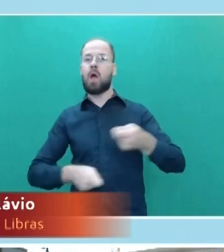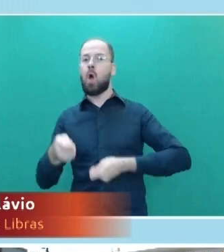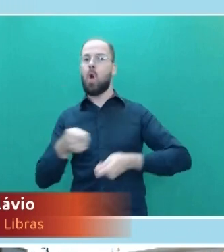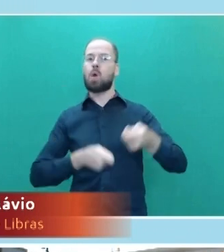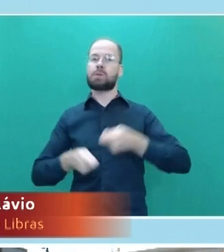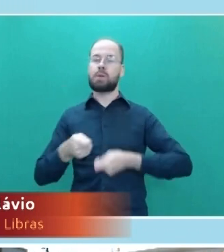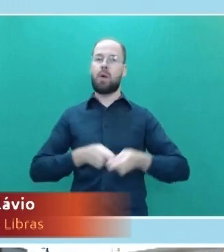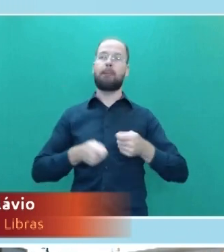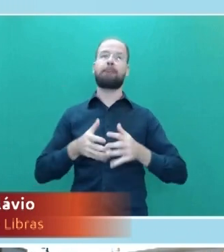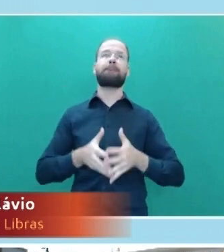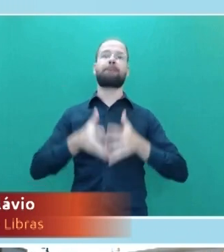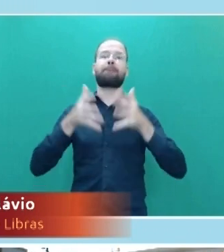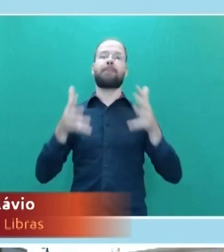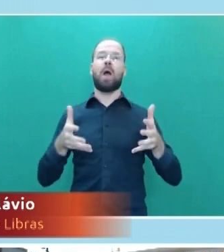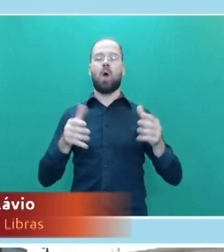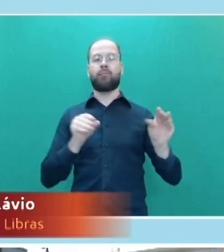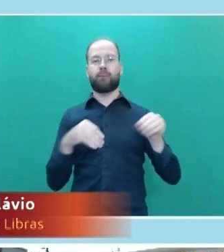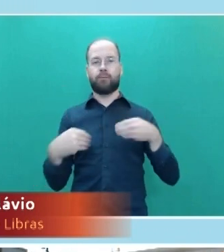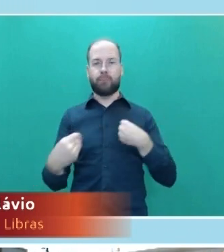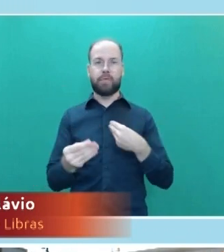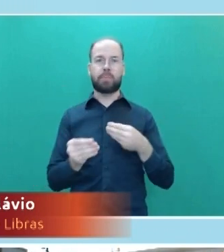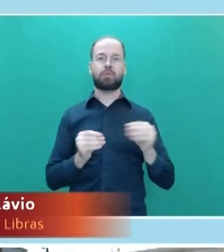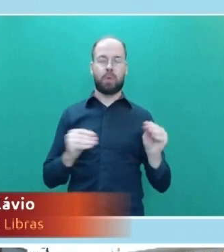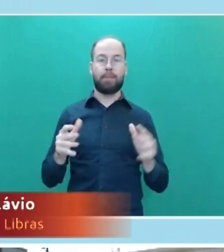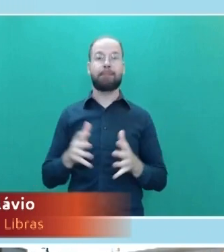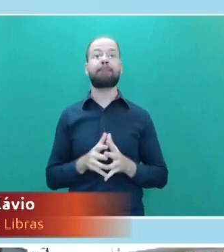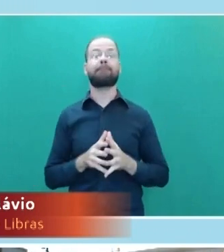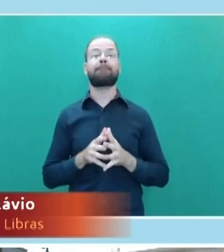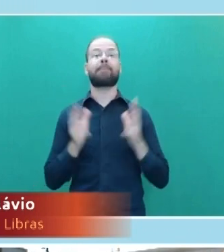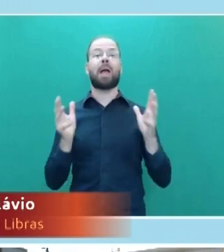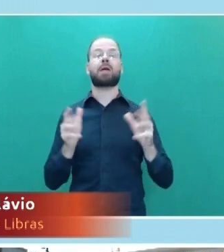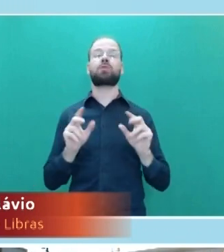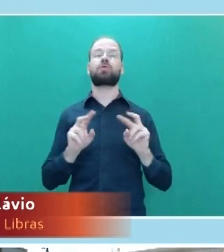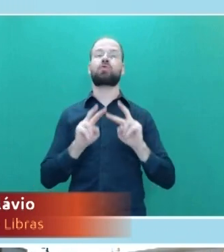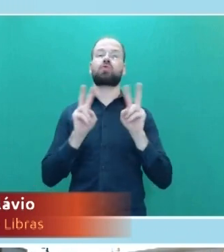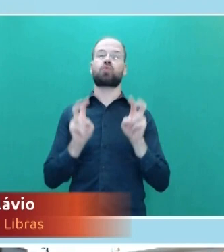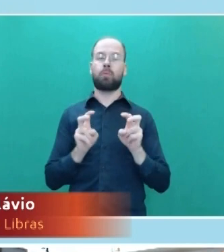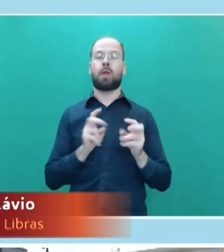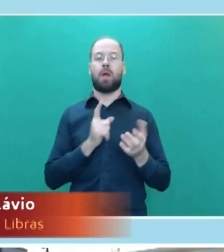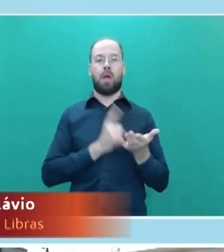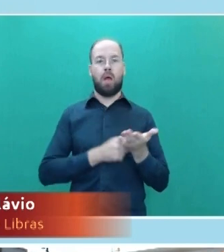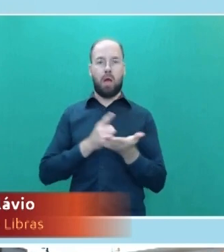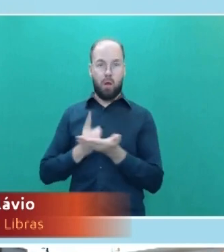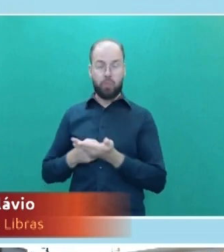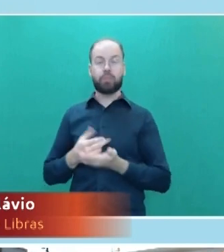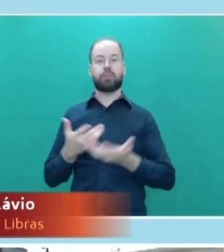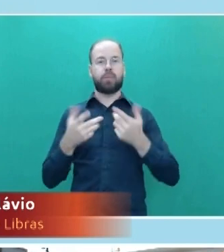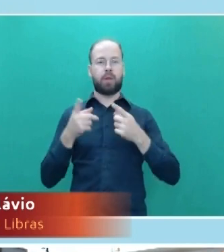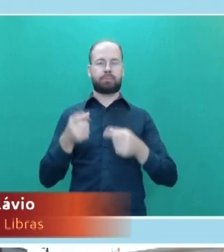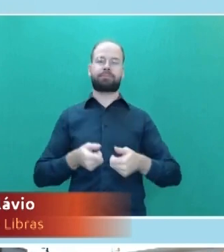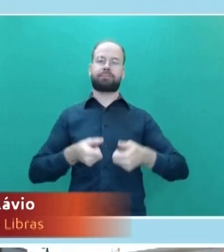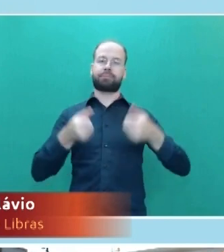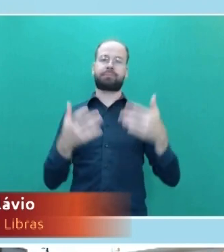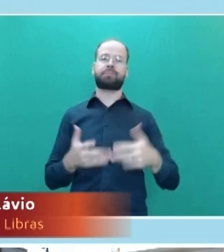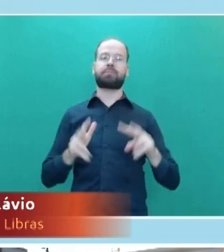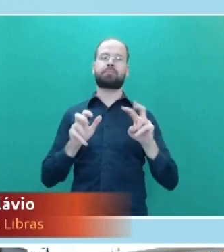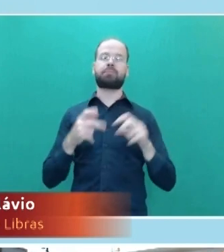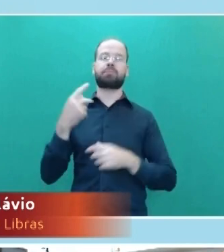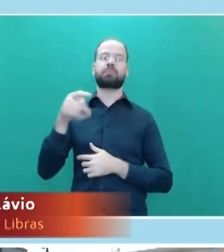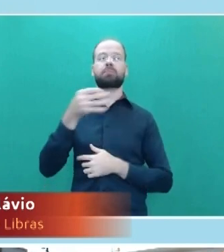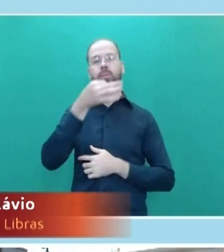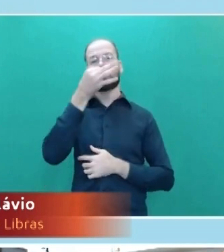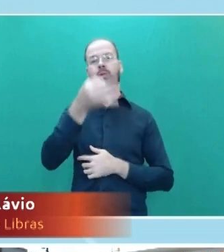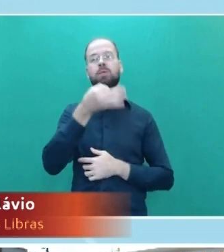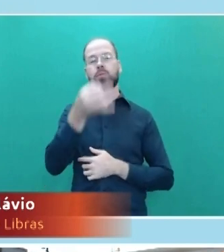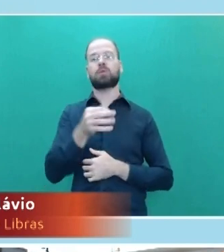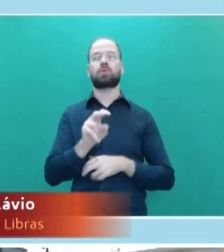né, de flexibilidade maior em relação a alguns acordos. Queria que o senhor falasse um pouco sobre isso. Qual que é a visão do senhor em relação